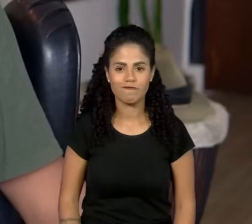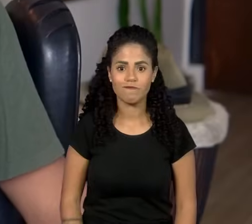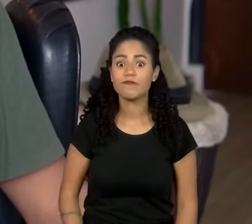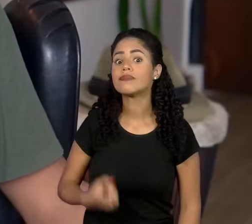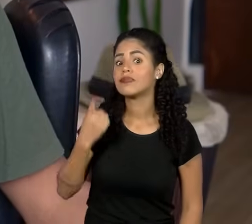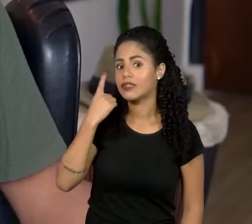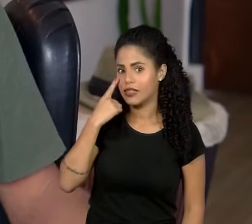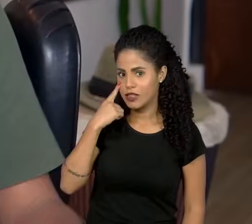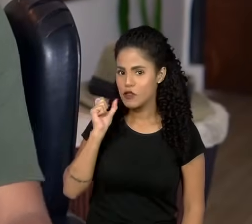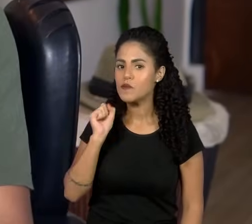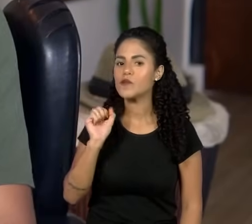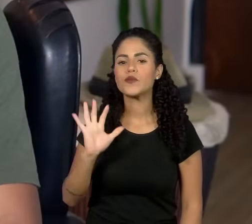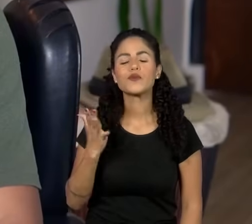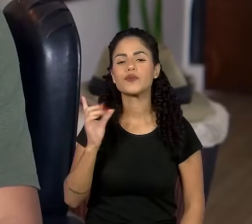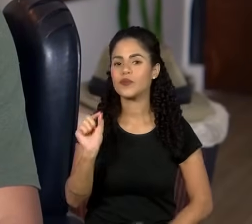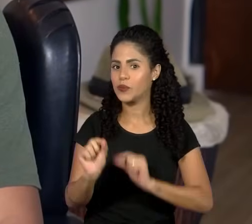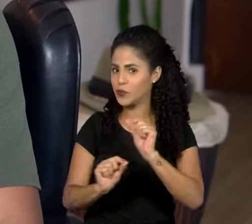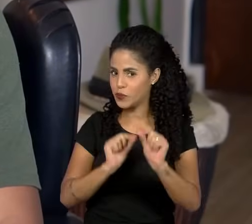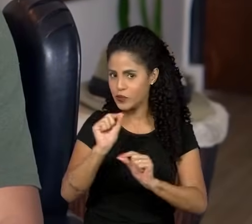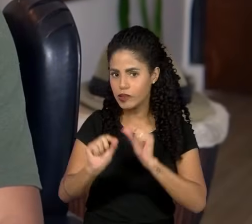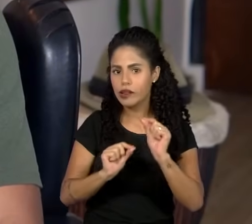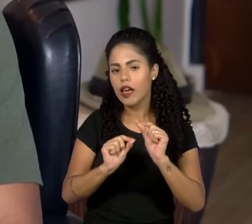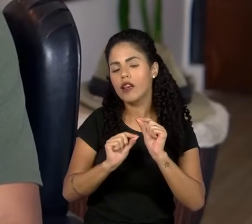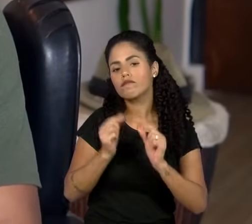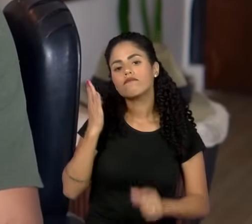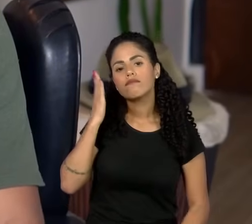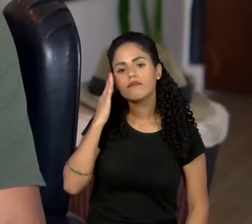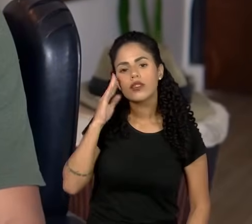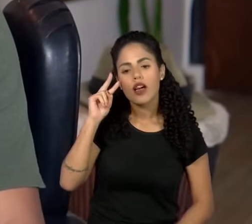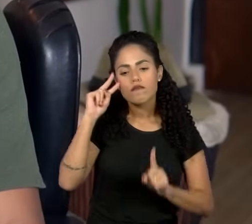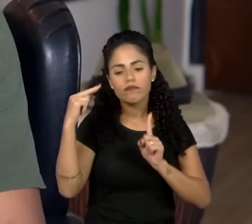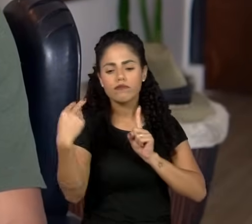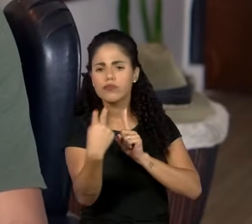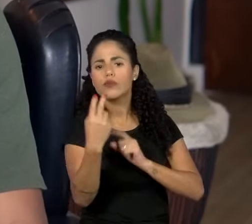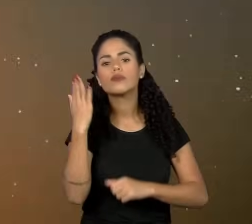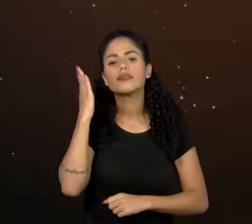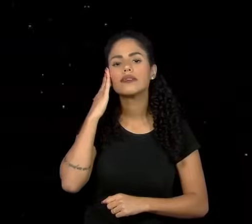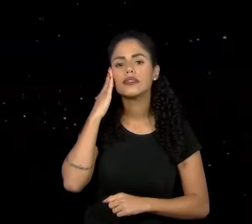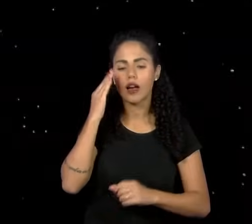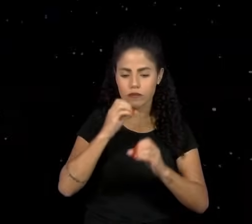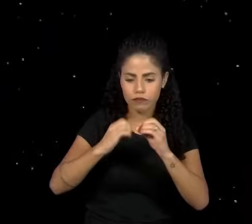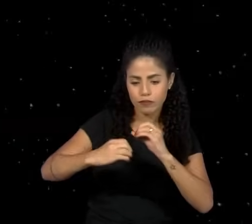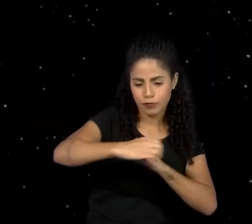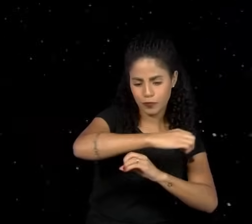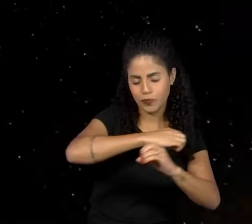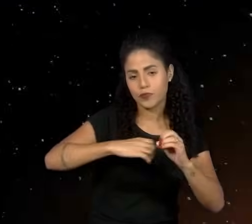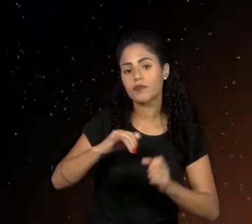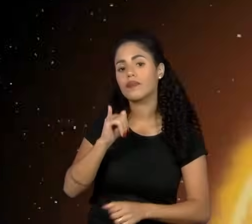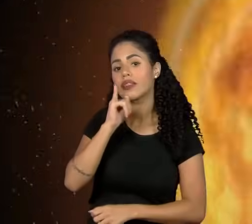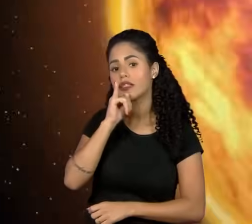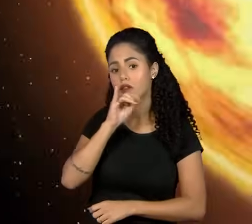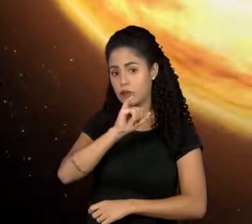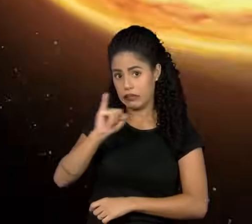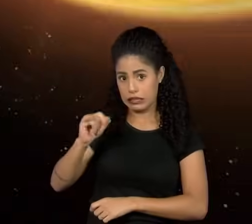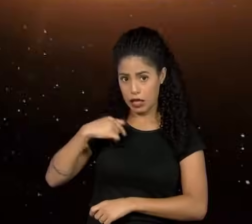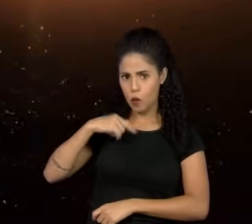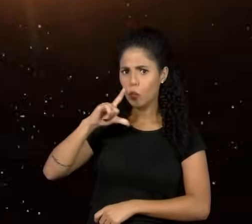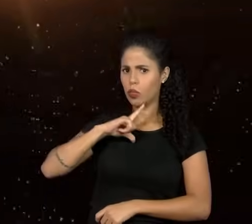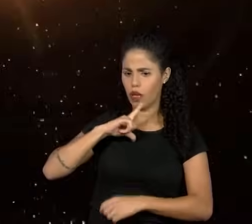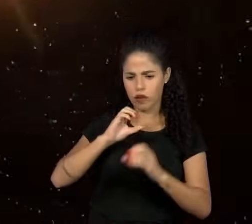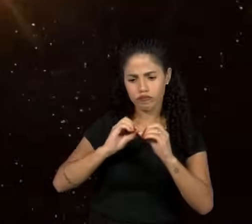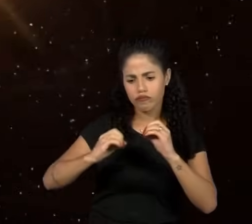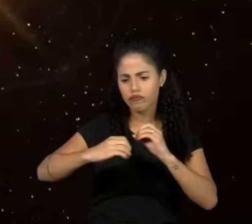Previsões também, né, é um olhar de cálculo planetário. Se eu tenho algum planeta ou